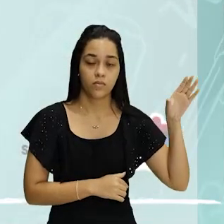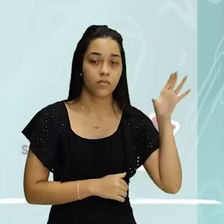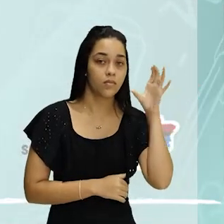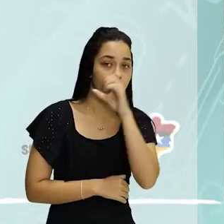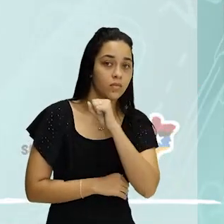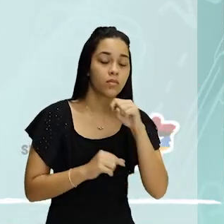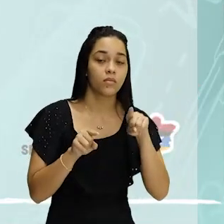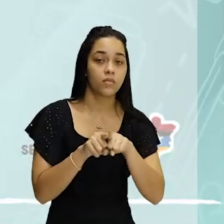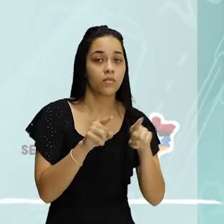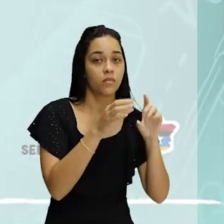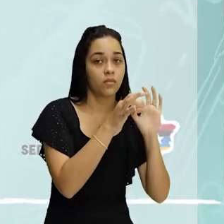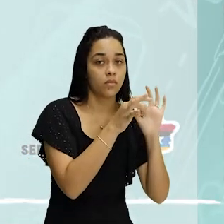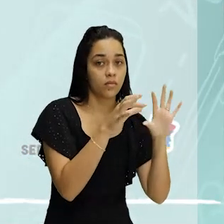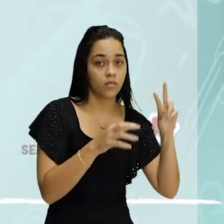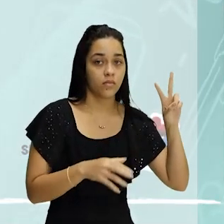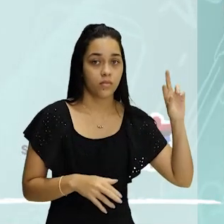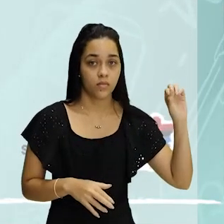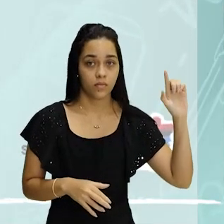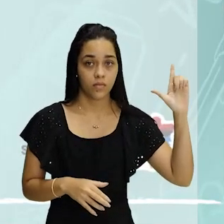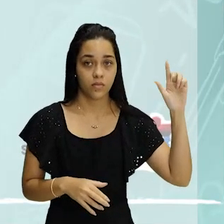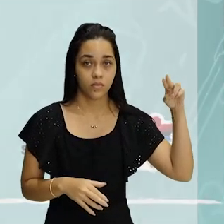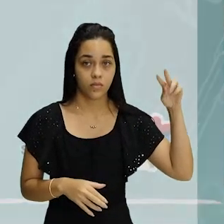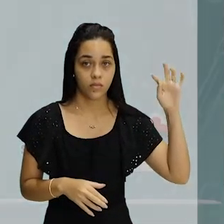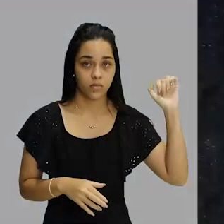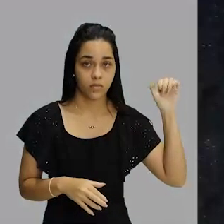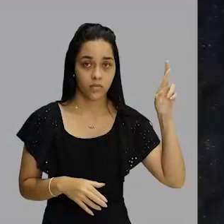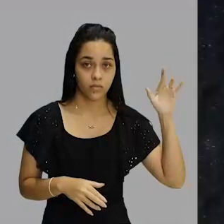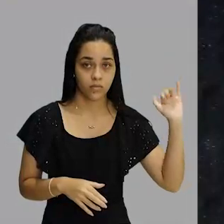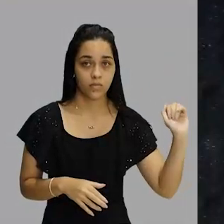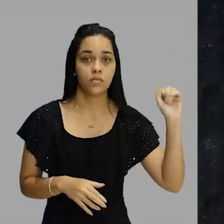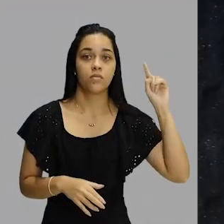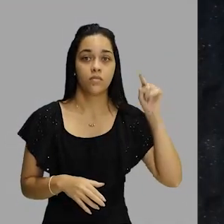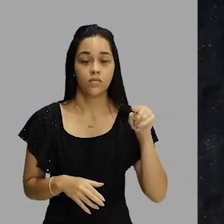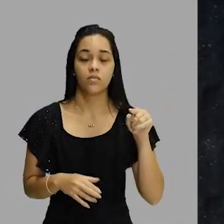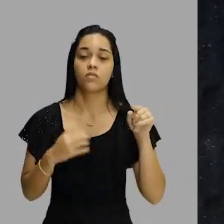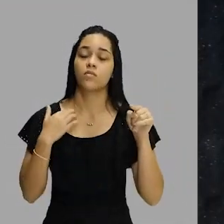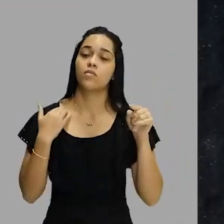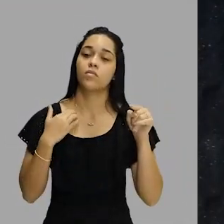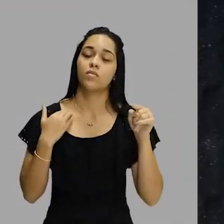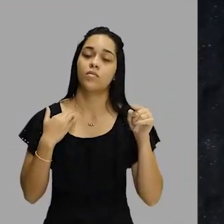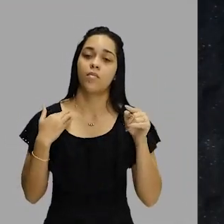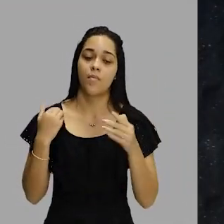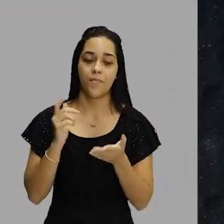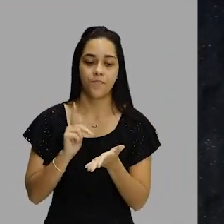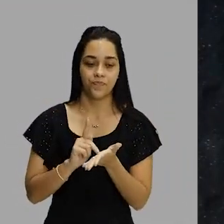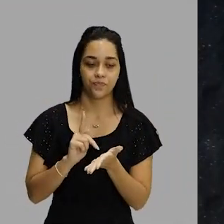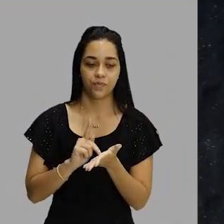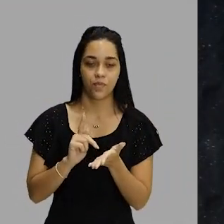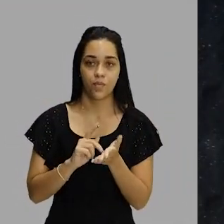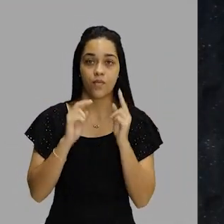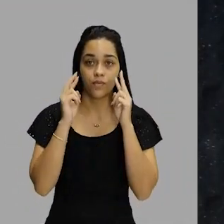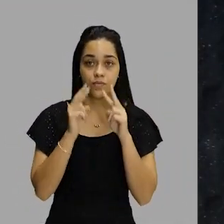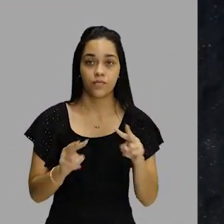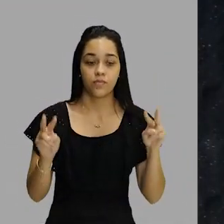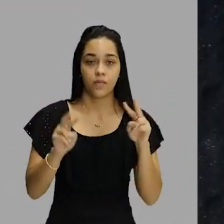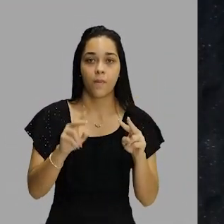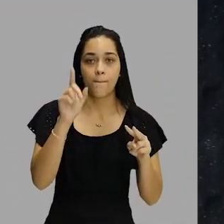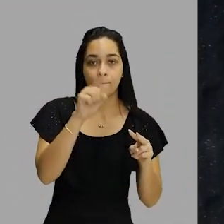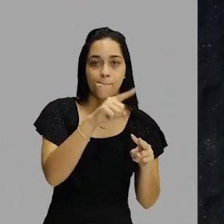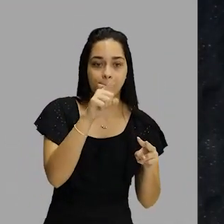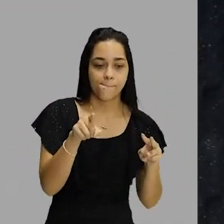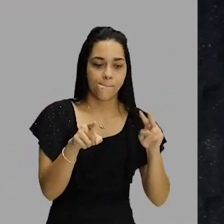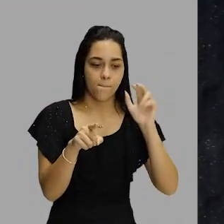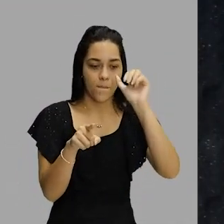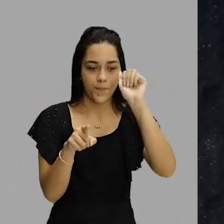e voluntária, né? Essa afirmativa, como ela é uma afirmativa verdadeira, eu já vou excluindo aqui a